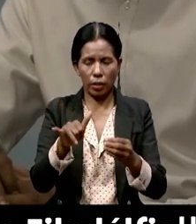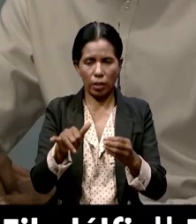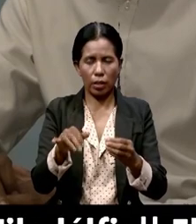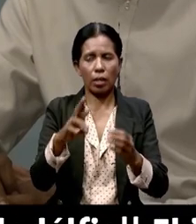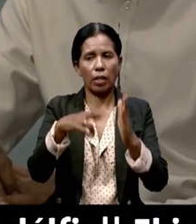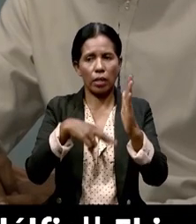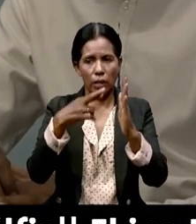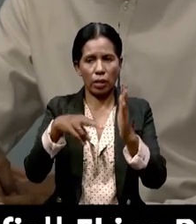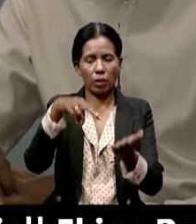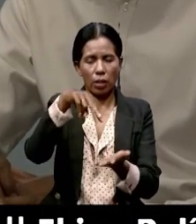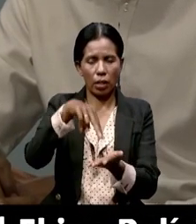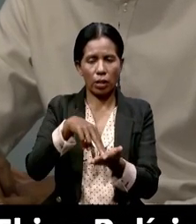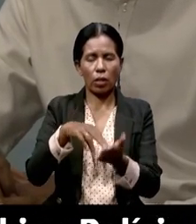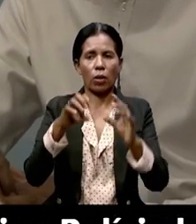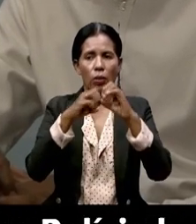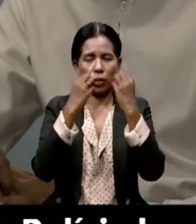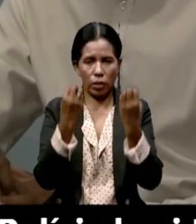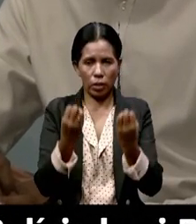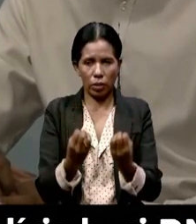criteria atu hari organização